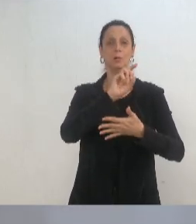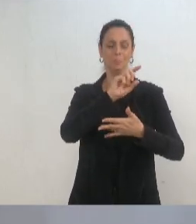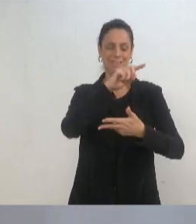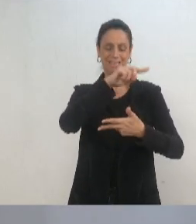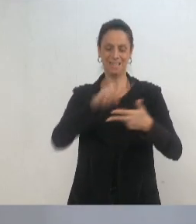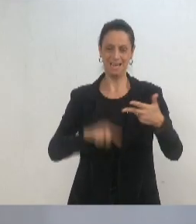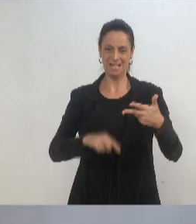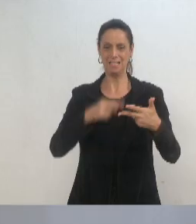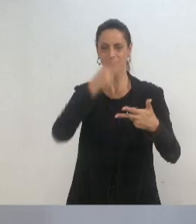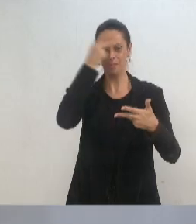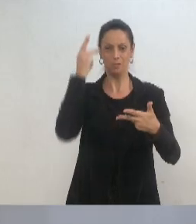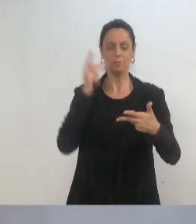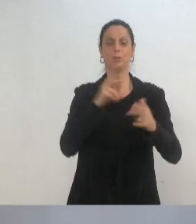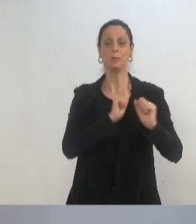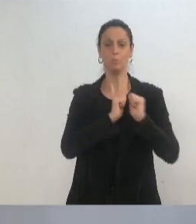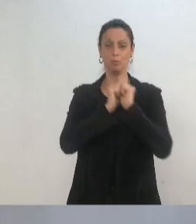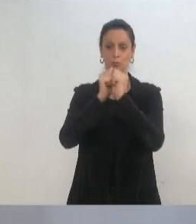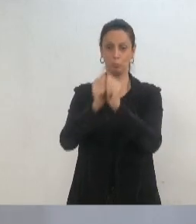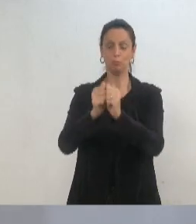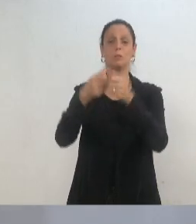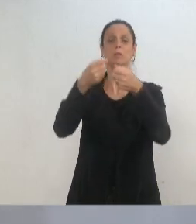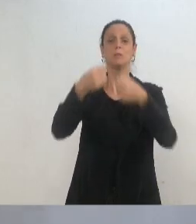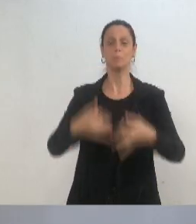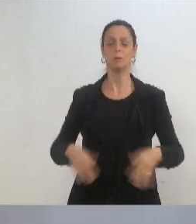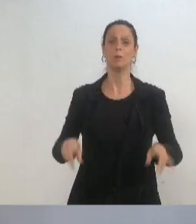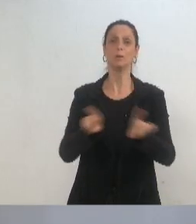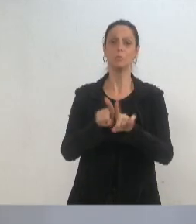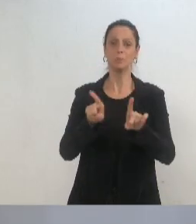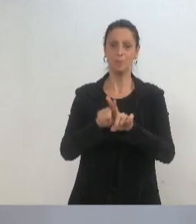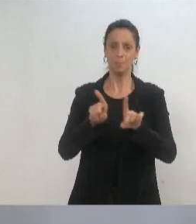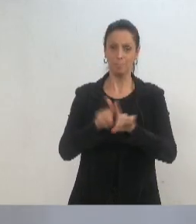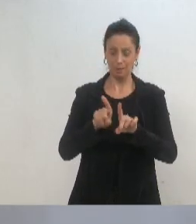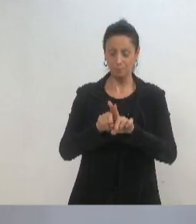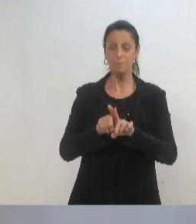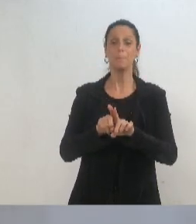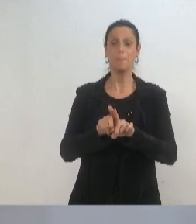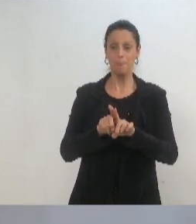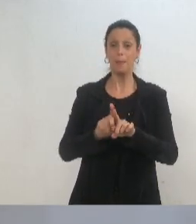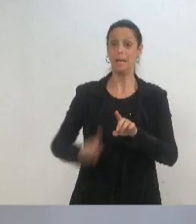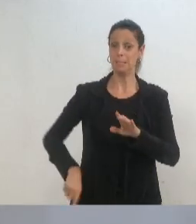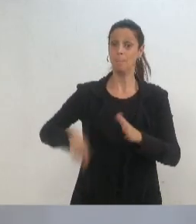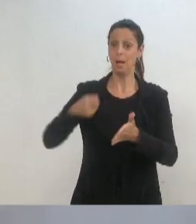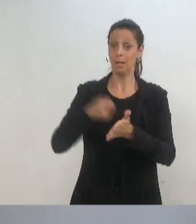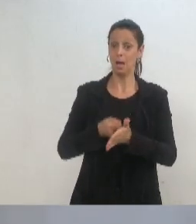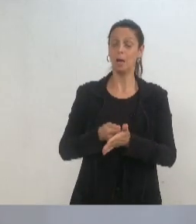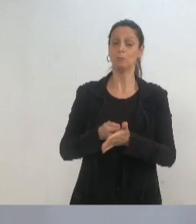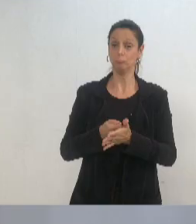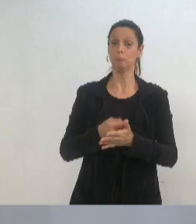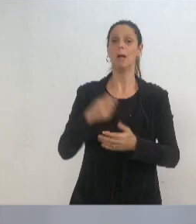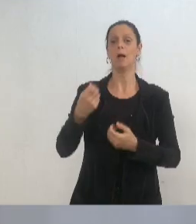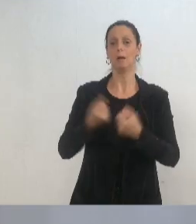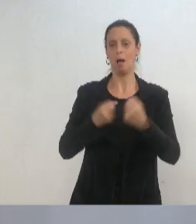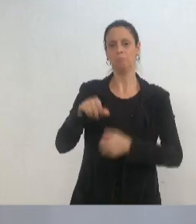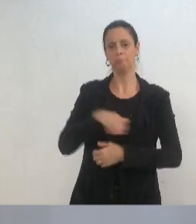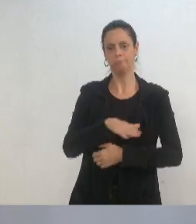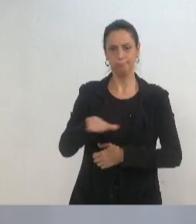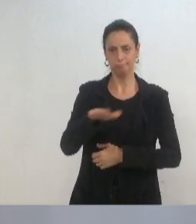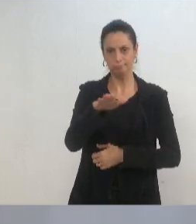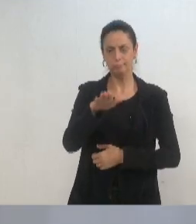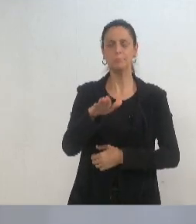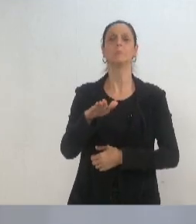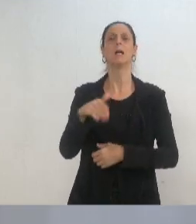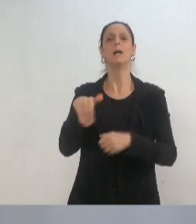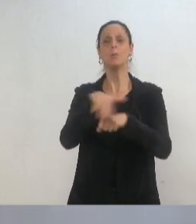que destacaram um dia e os seus próprios custos para irem até a LESC com a iniciativa de buscar sensibilizar